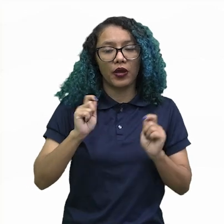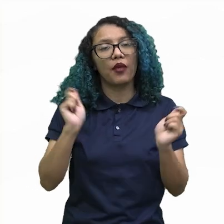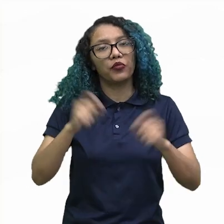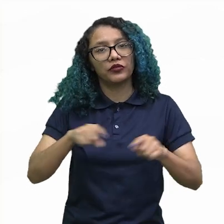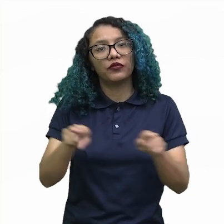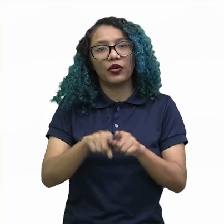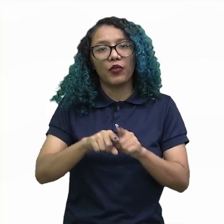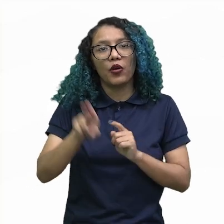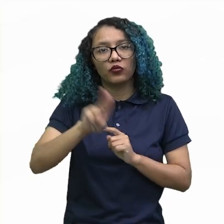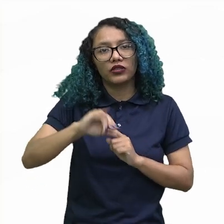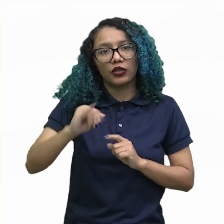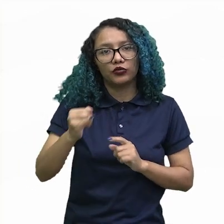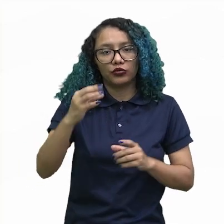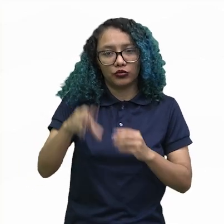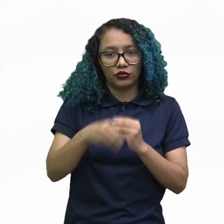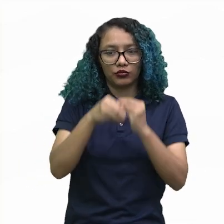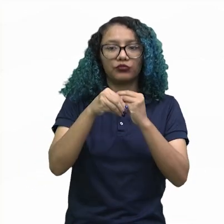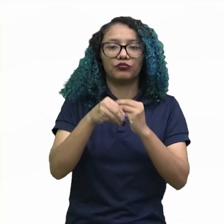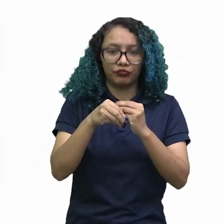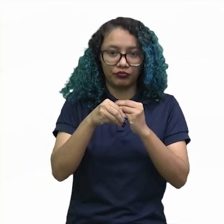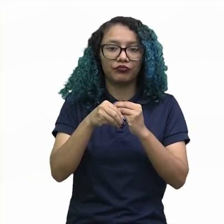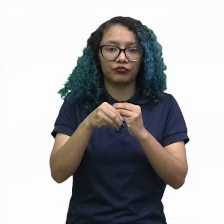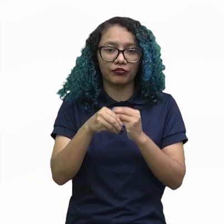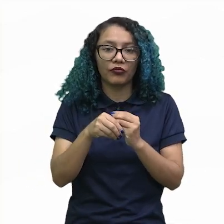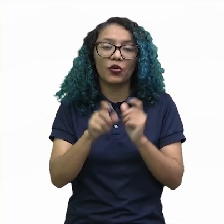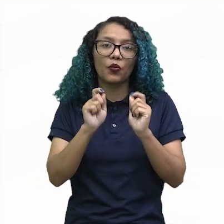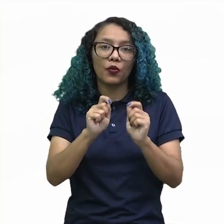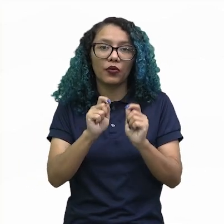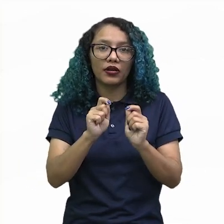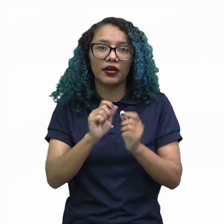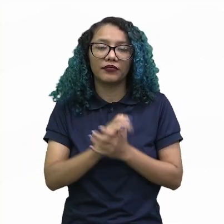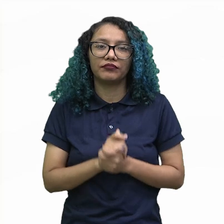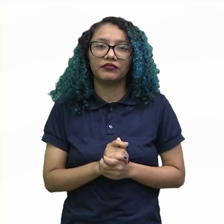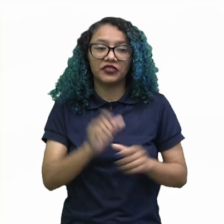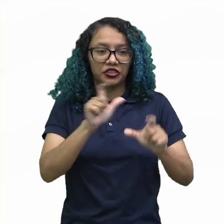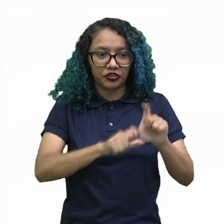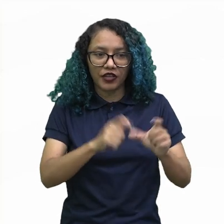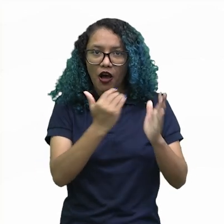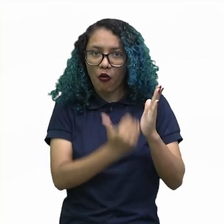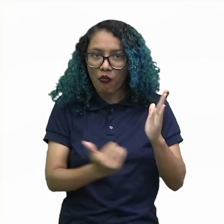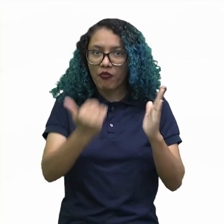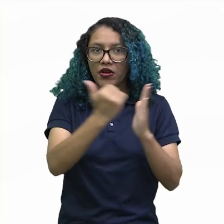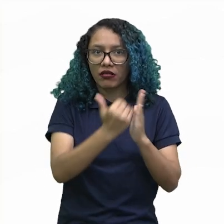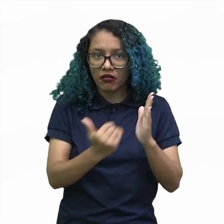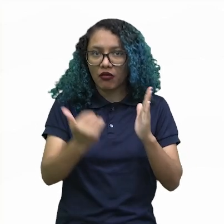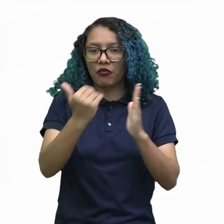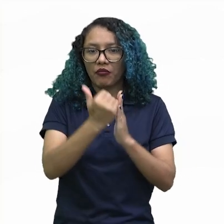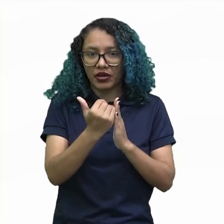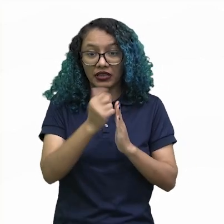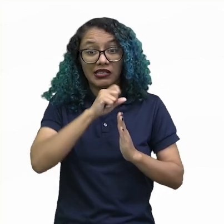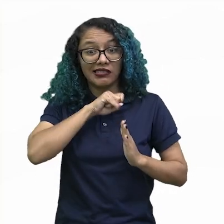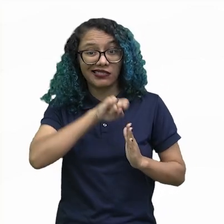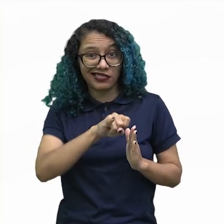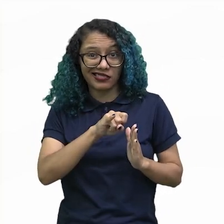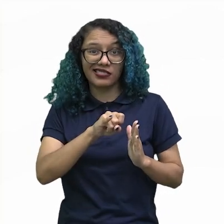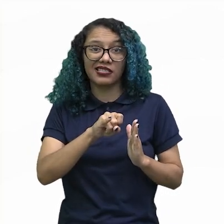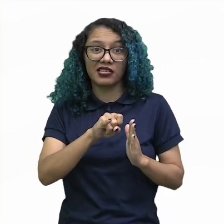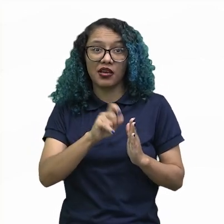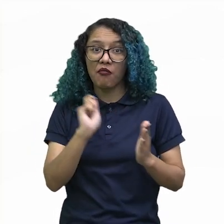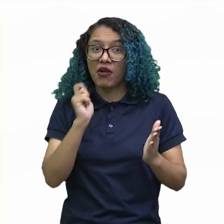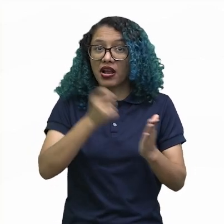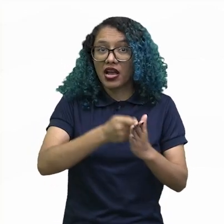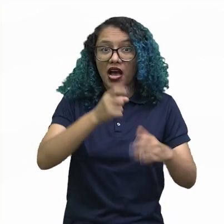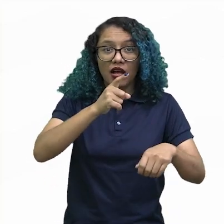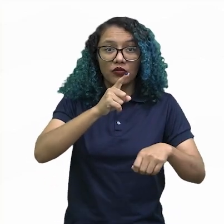os juros compostos, fazendo com que o pagador apenas aumente sua dívida caso ele não efetue